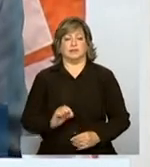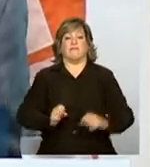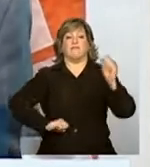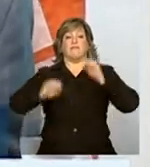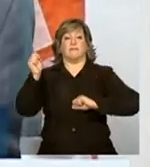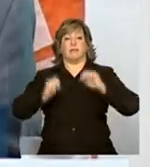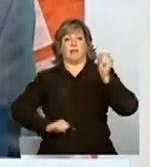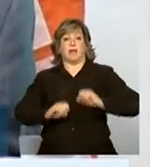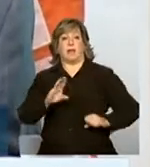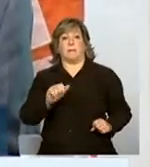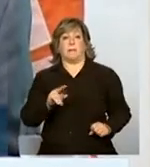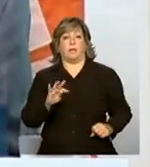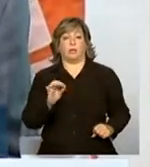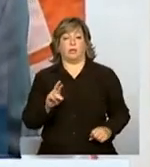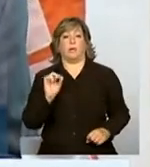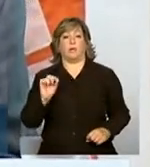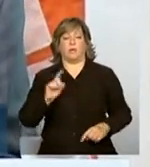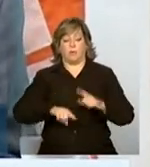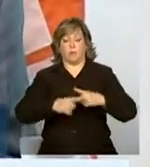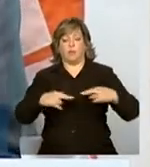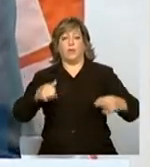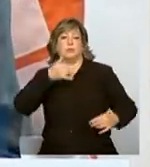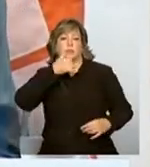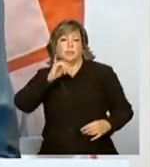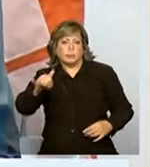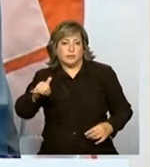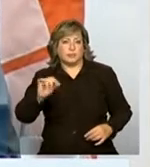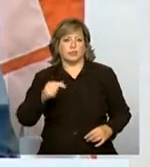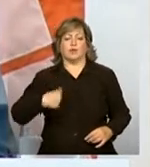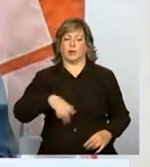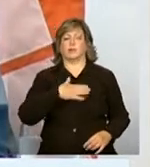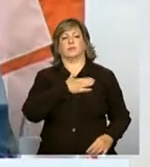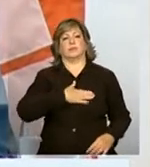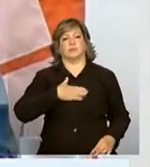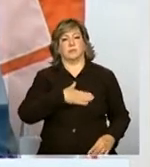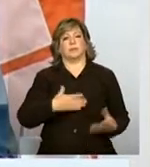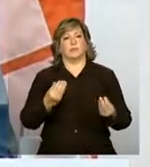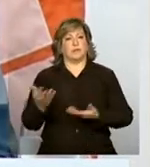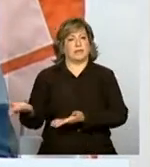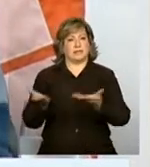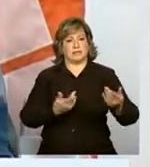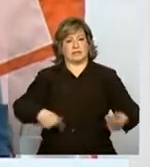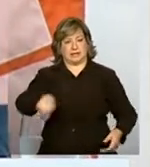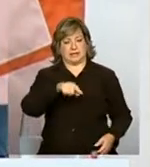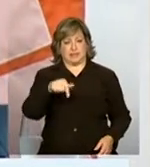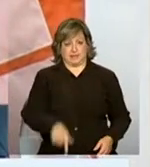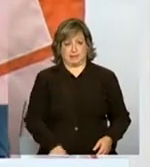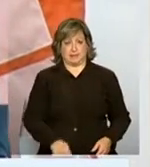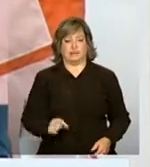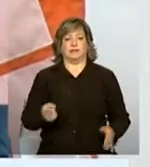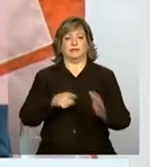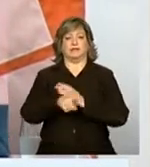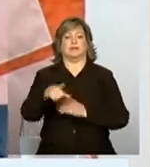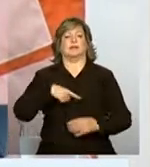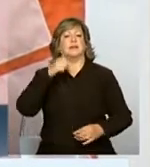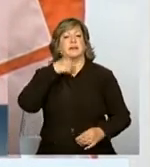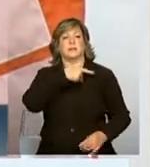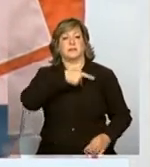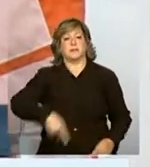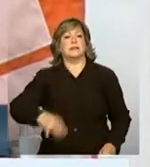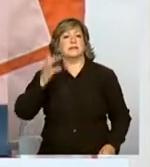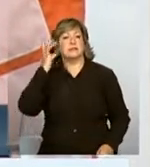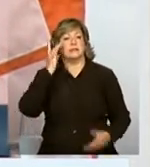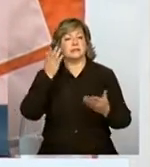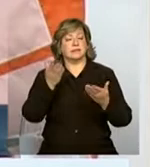fábrica da Baltor Produtos Elétricos. Estamos muito honrados e felizes em recebê-los. Excelentíssima senhora presidenta